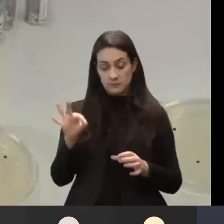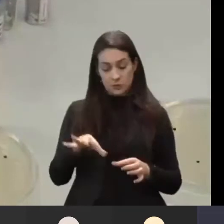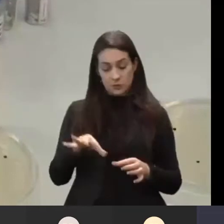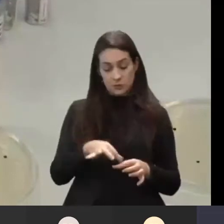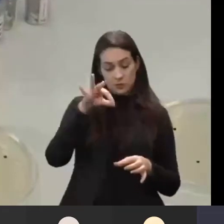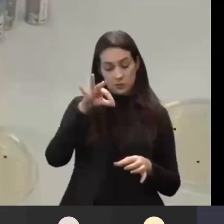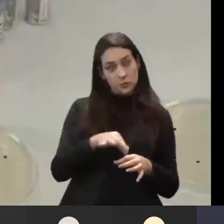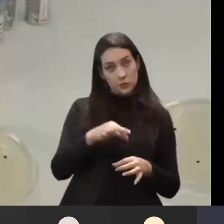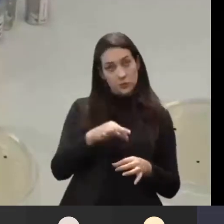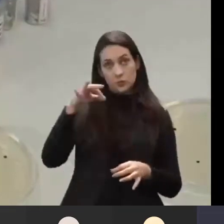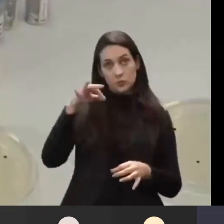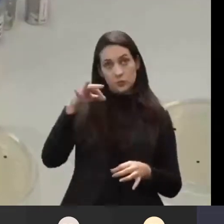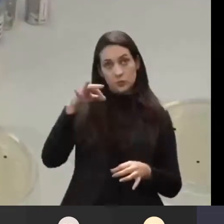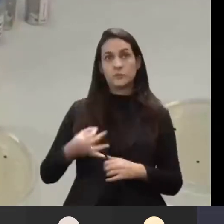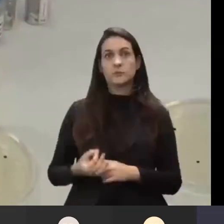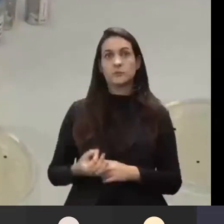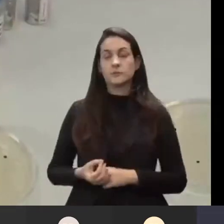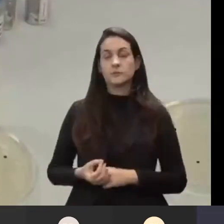está com antibiótico.